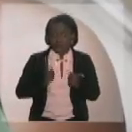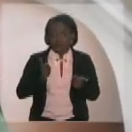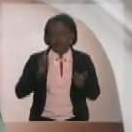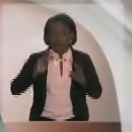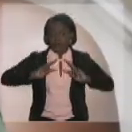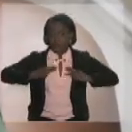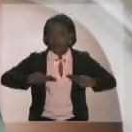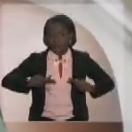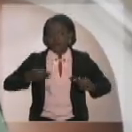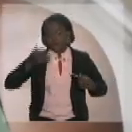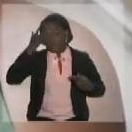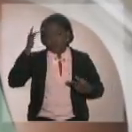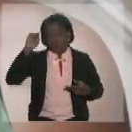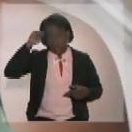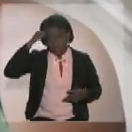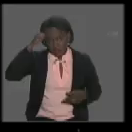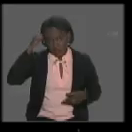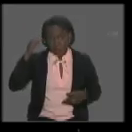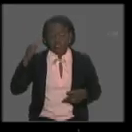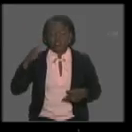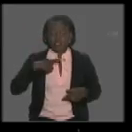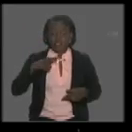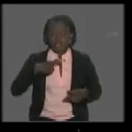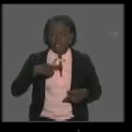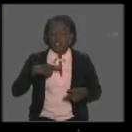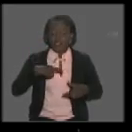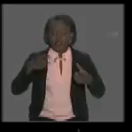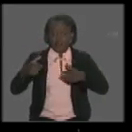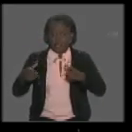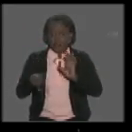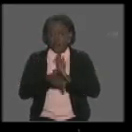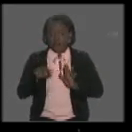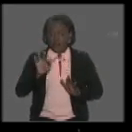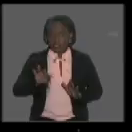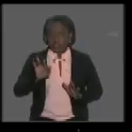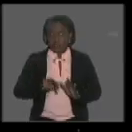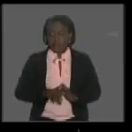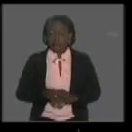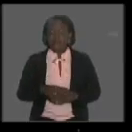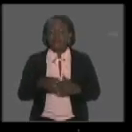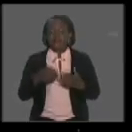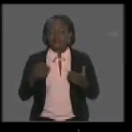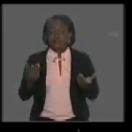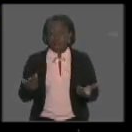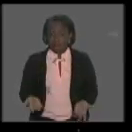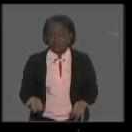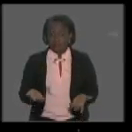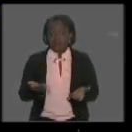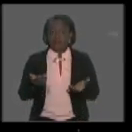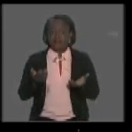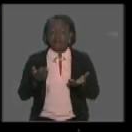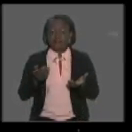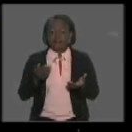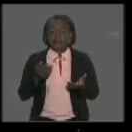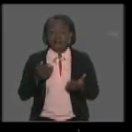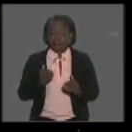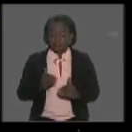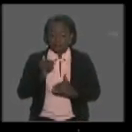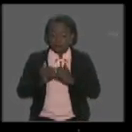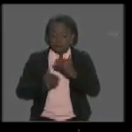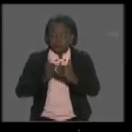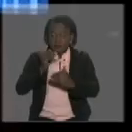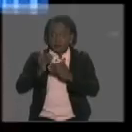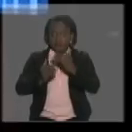transexuais ou pessoas trans negras que compõem o ambiente acadêmico, e como um